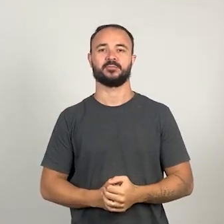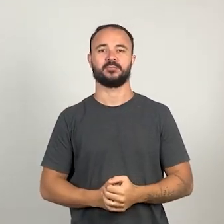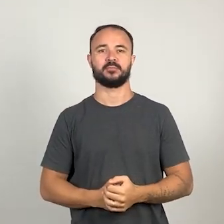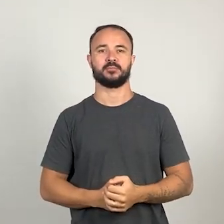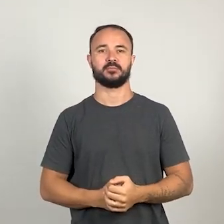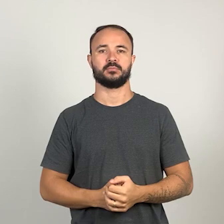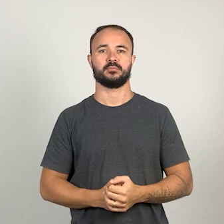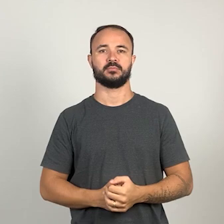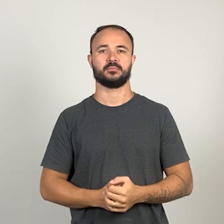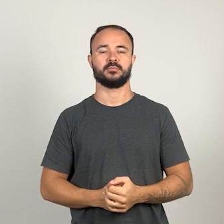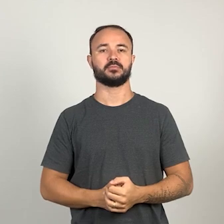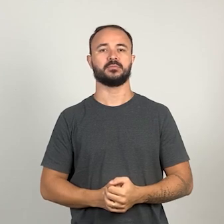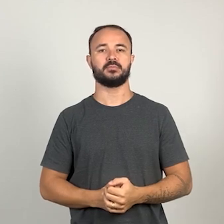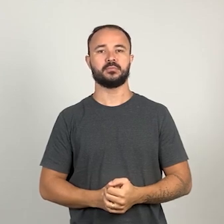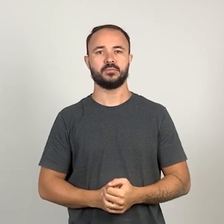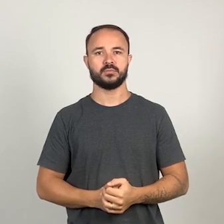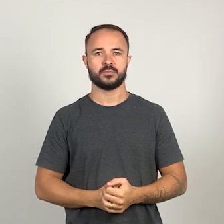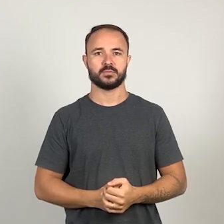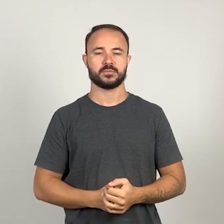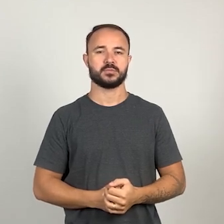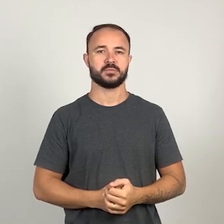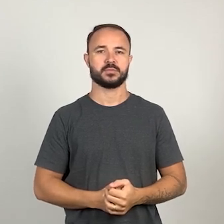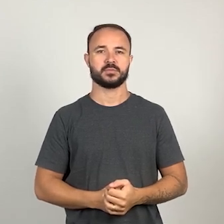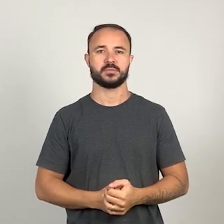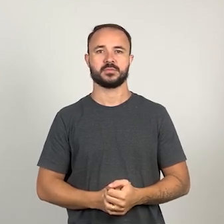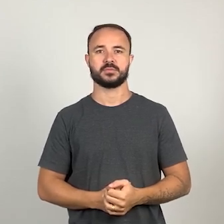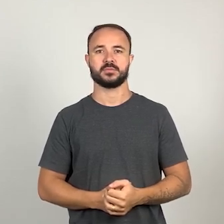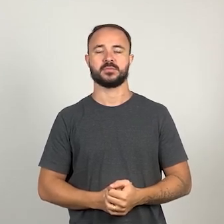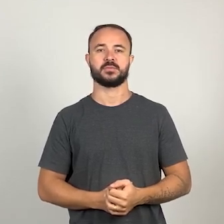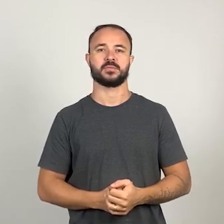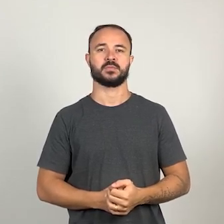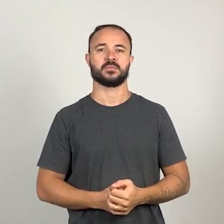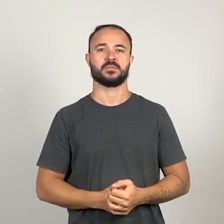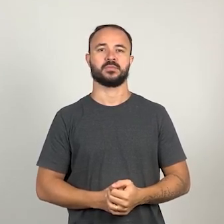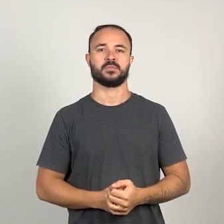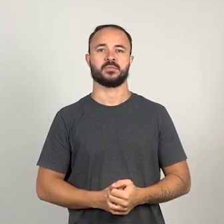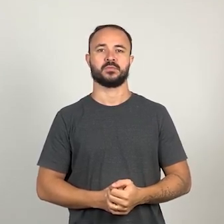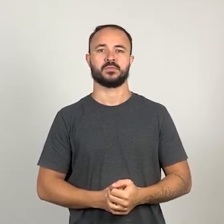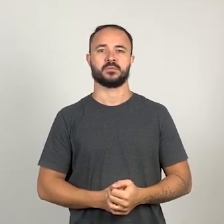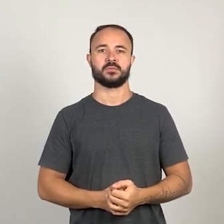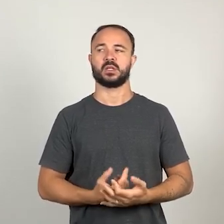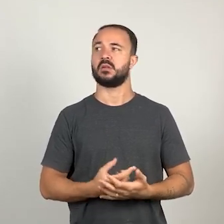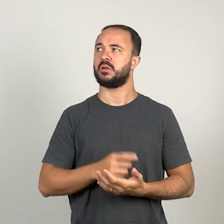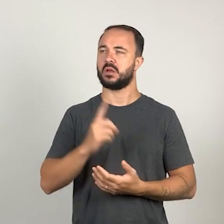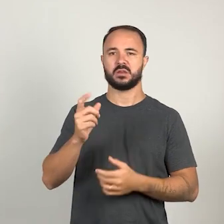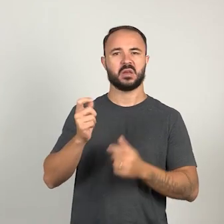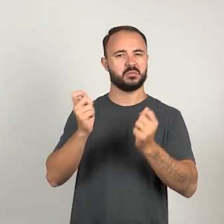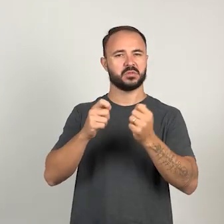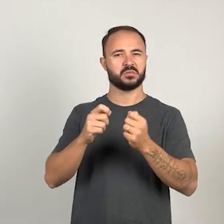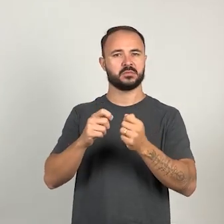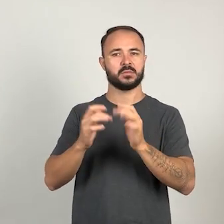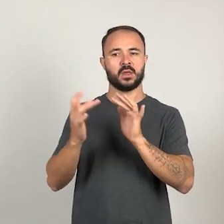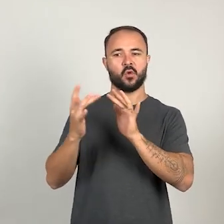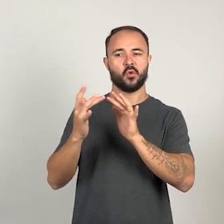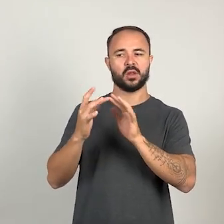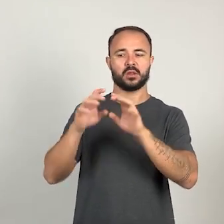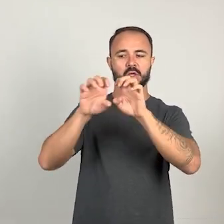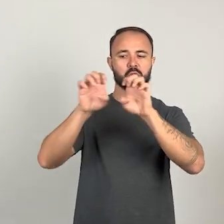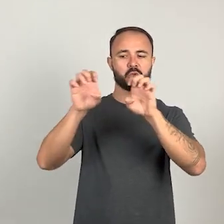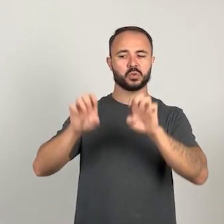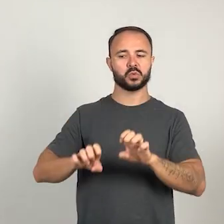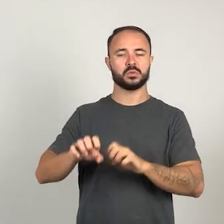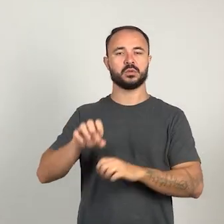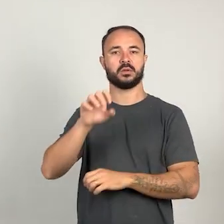de podermos conectar na estrutura do próprio EV6. Para isso, vamos utilizar dois pinos na lateral